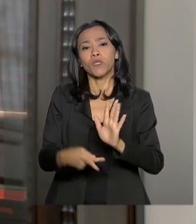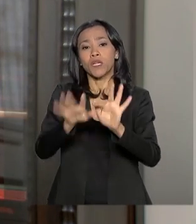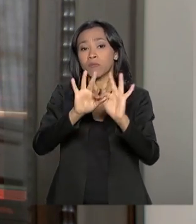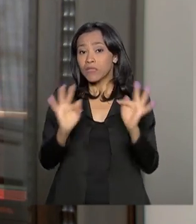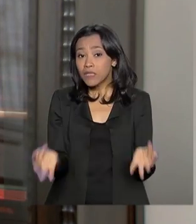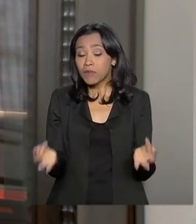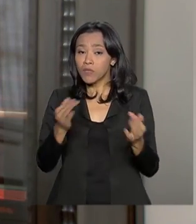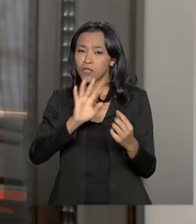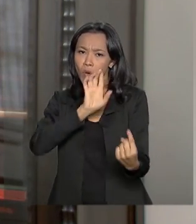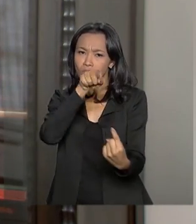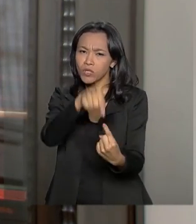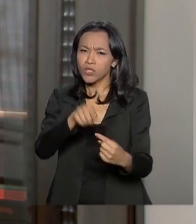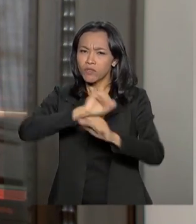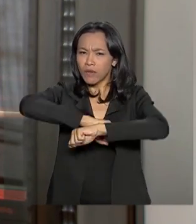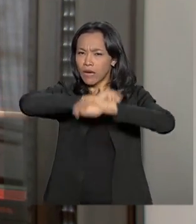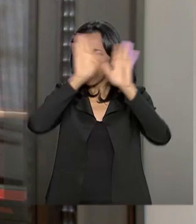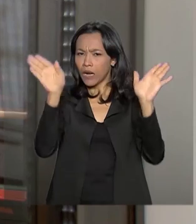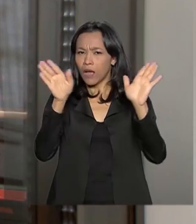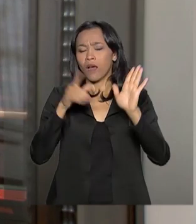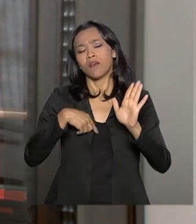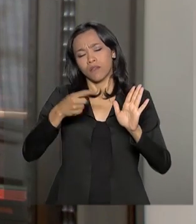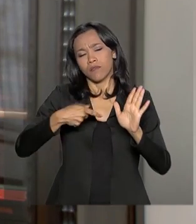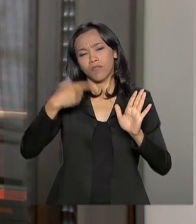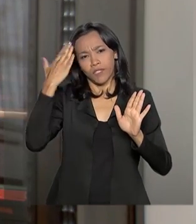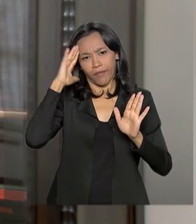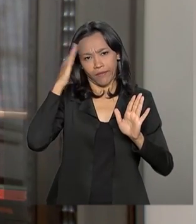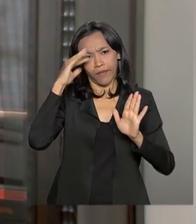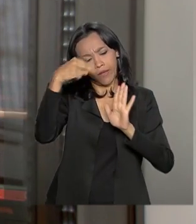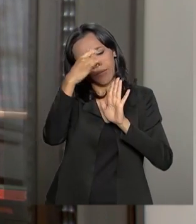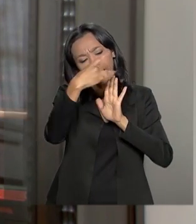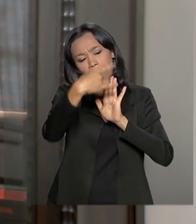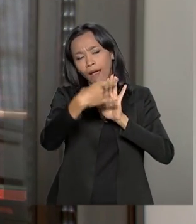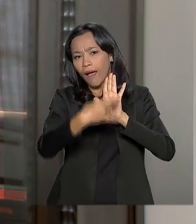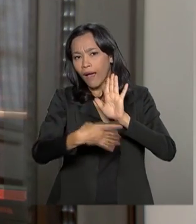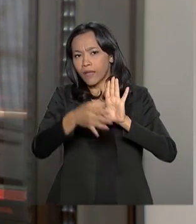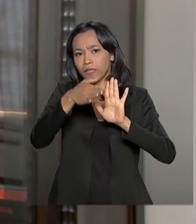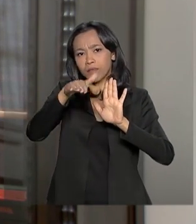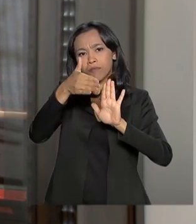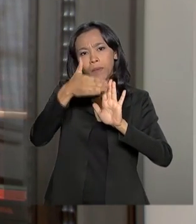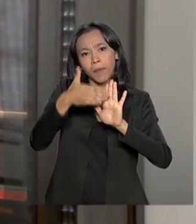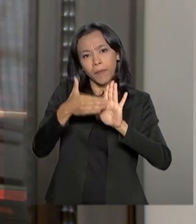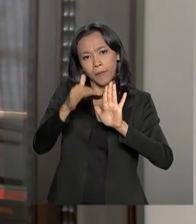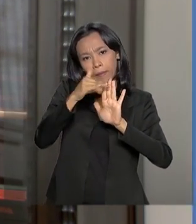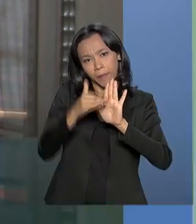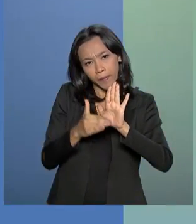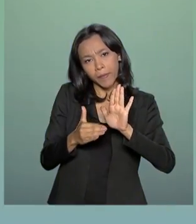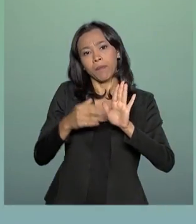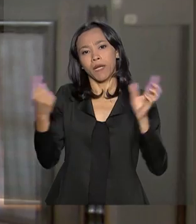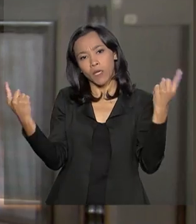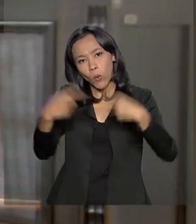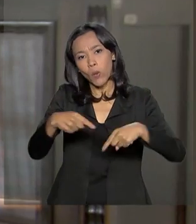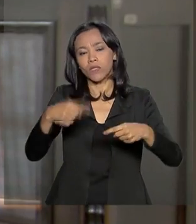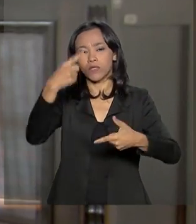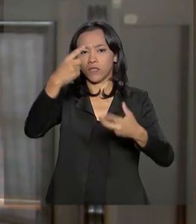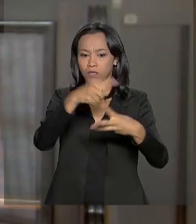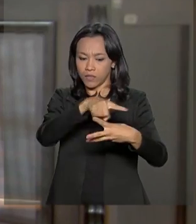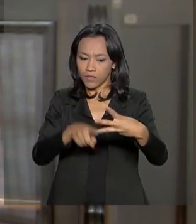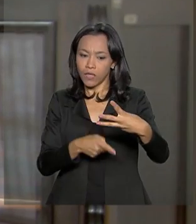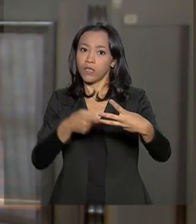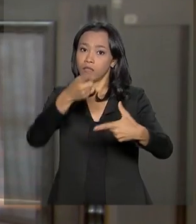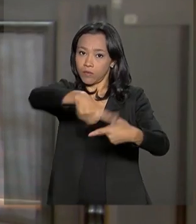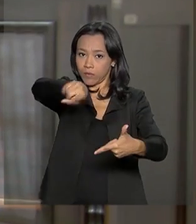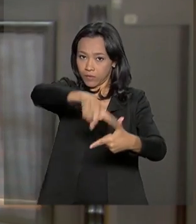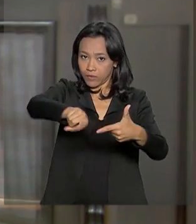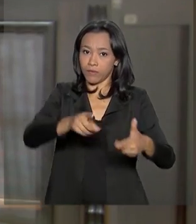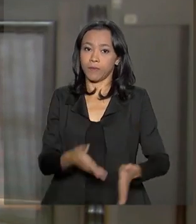bastante objetivas, bem fáceis de serem explicadas, ponto a ponto, para poder enfrentar esses três problemas. Na nossa compreensão,